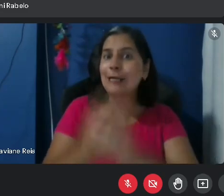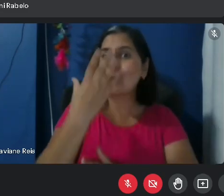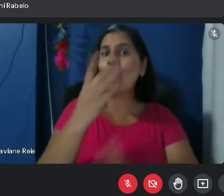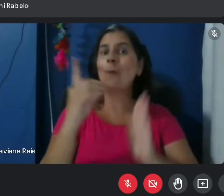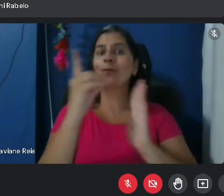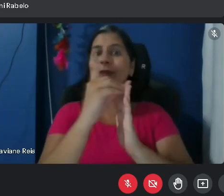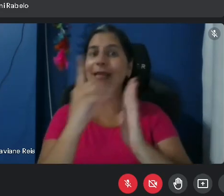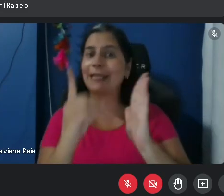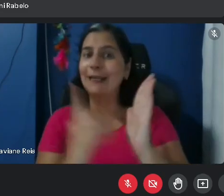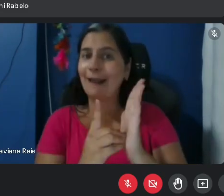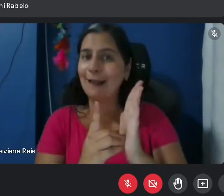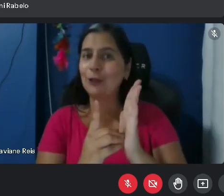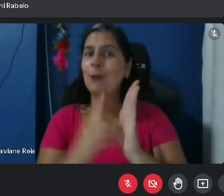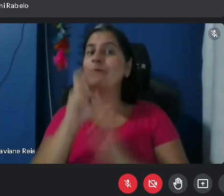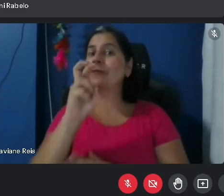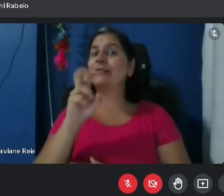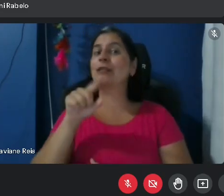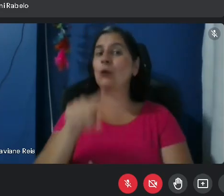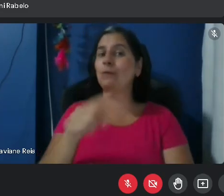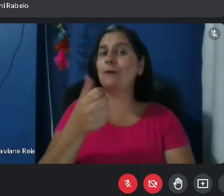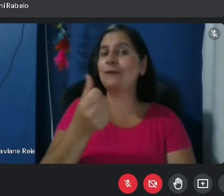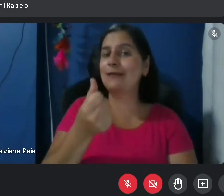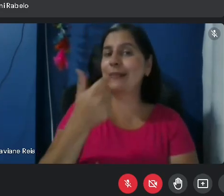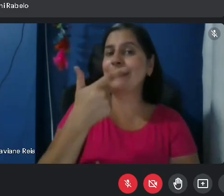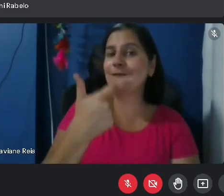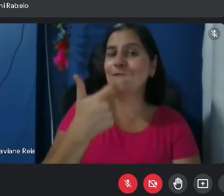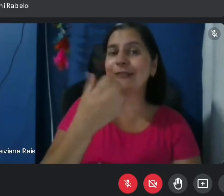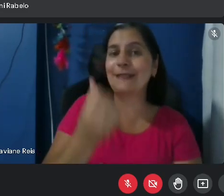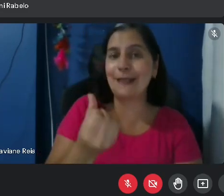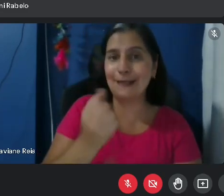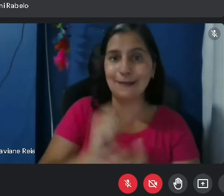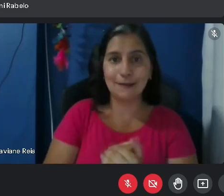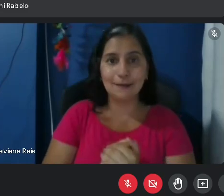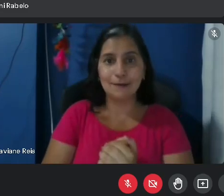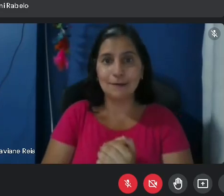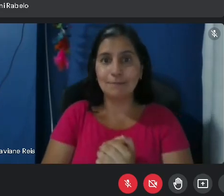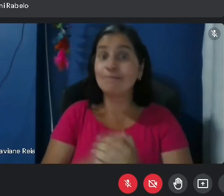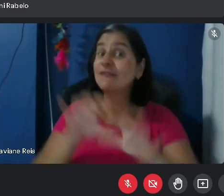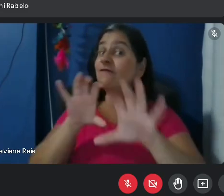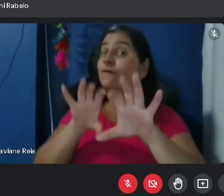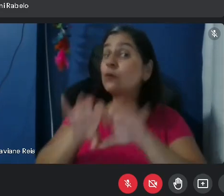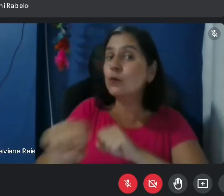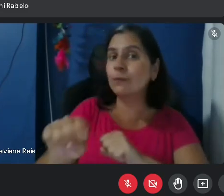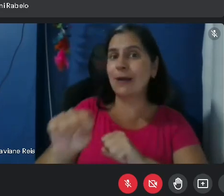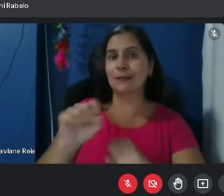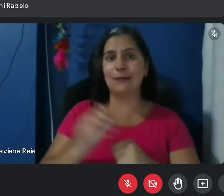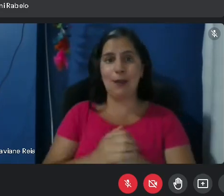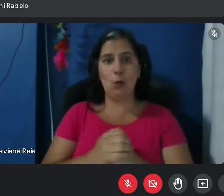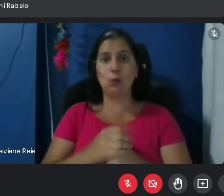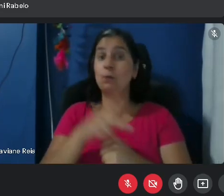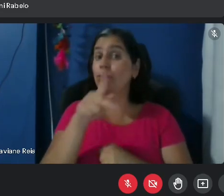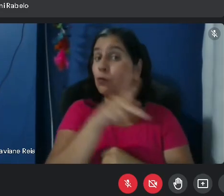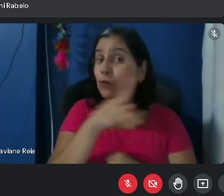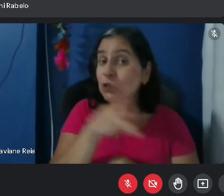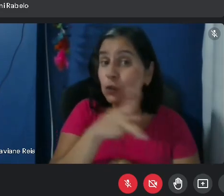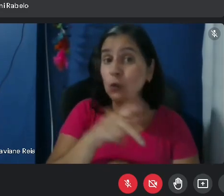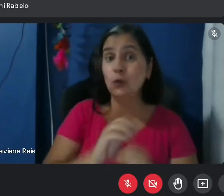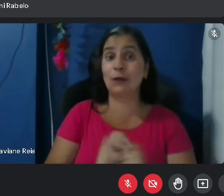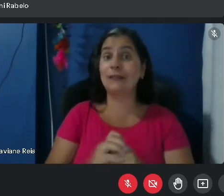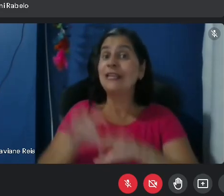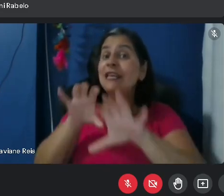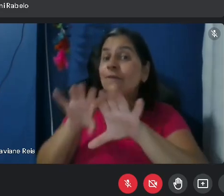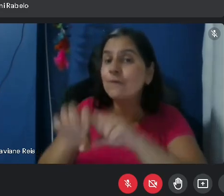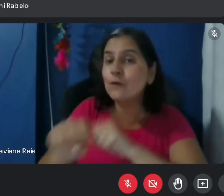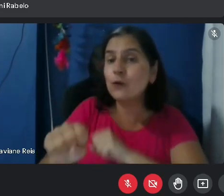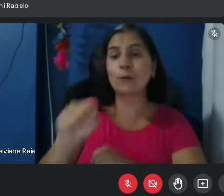questão dos passos que serão criados, né? Depois dele também teve o decreto 5626, que ele vem tratando